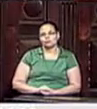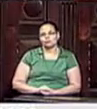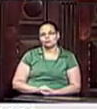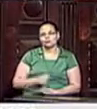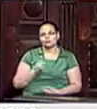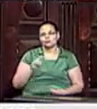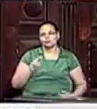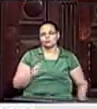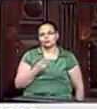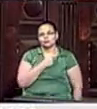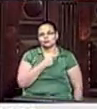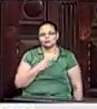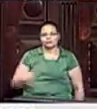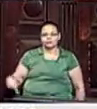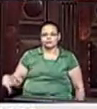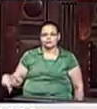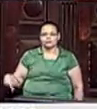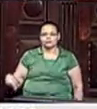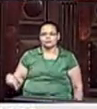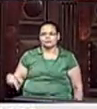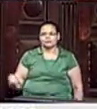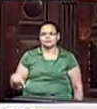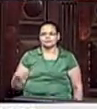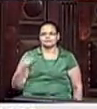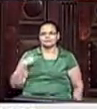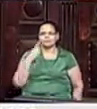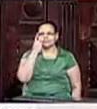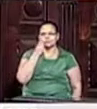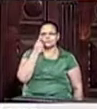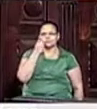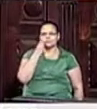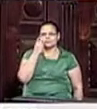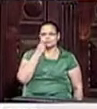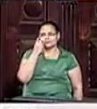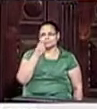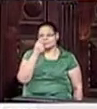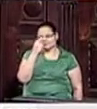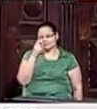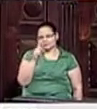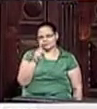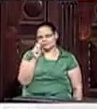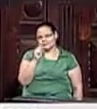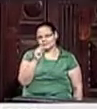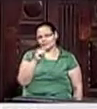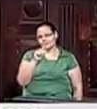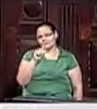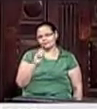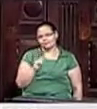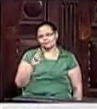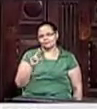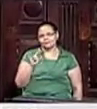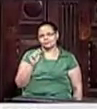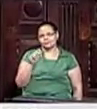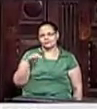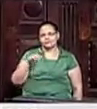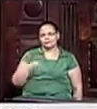Senhora presidente, senhores deputados Figueiredo, Paulo Ramos, Vandeck Carneiro,